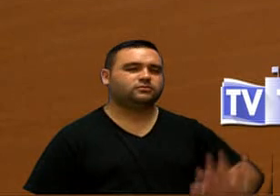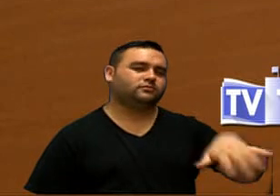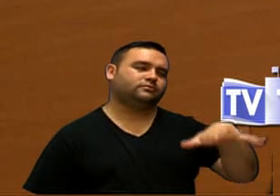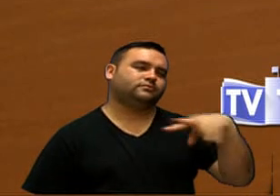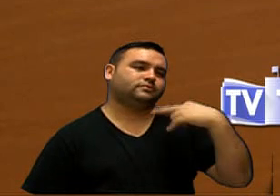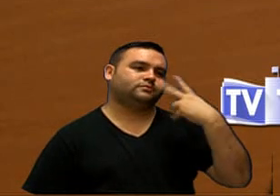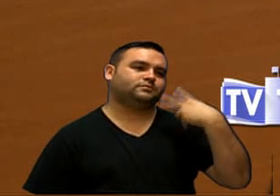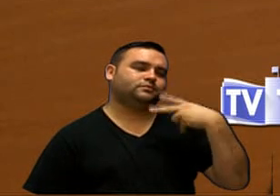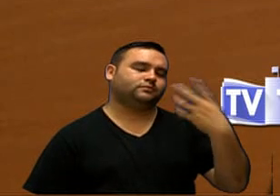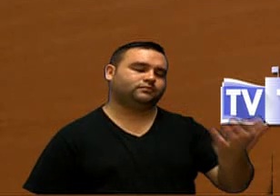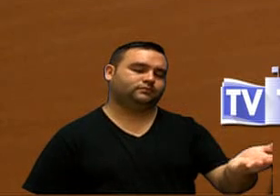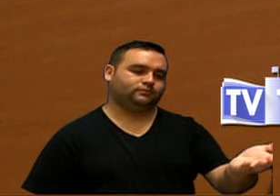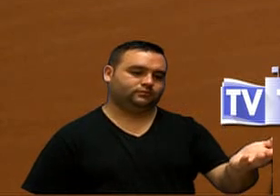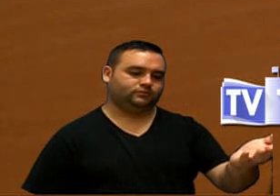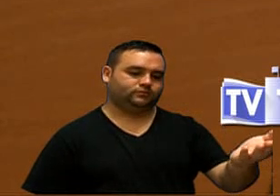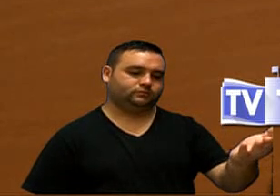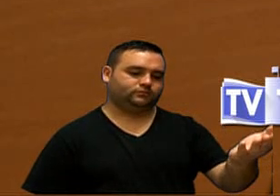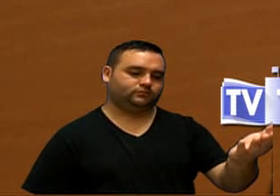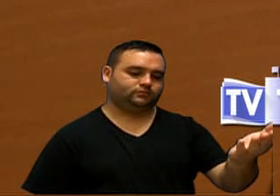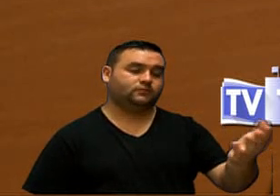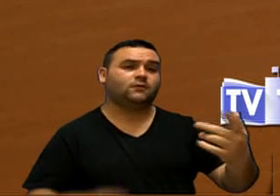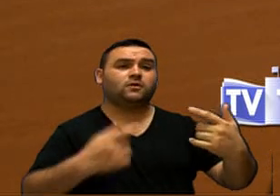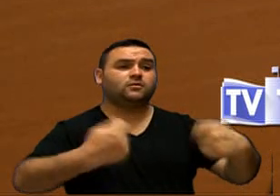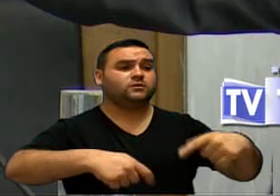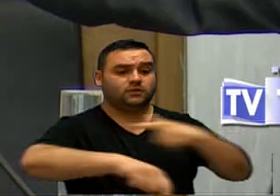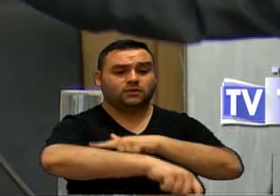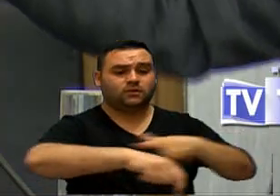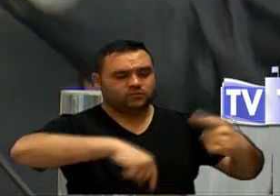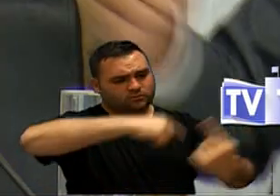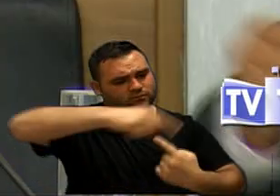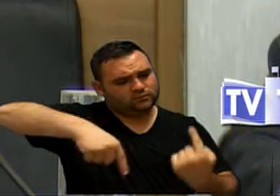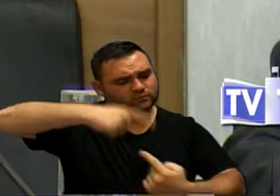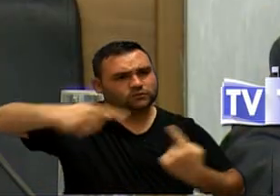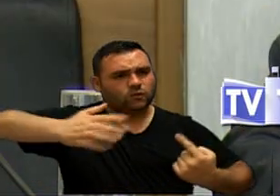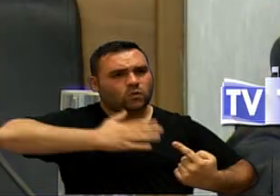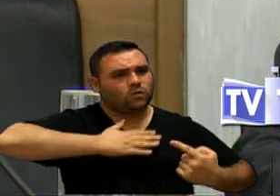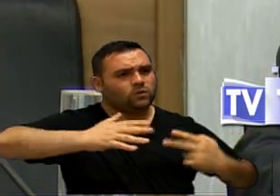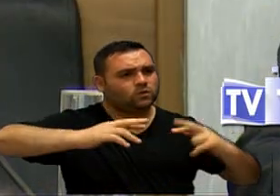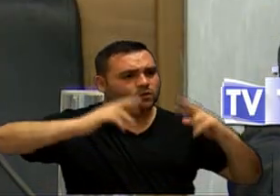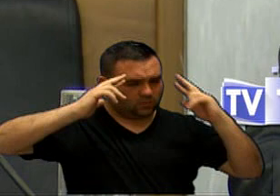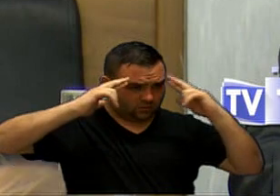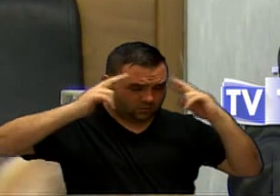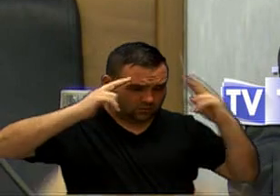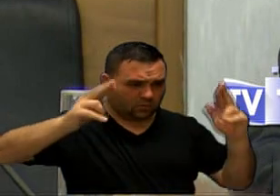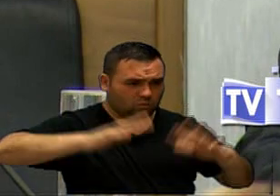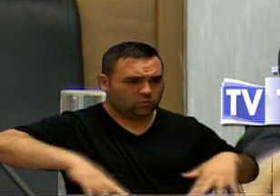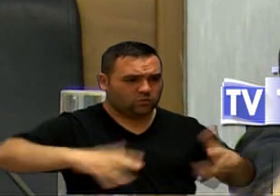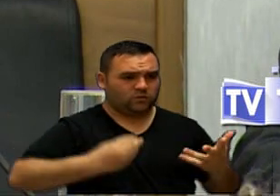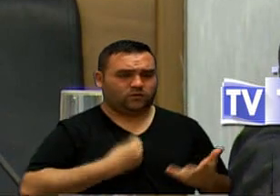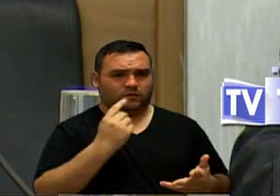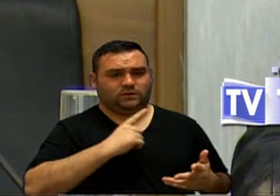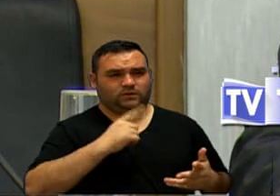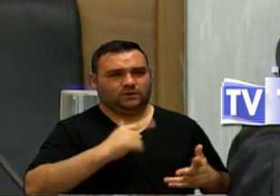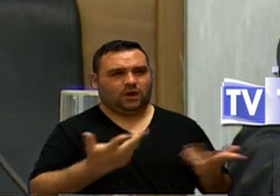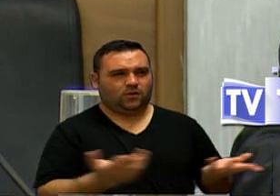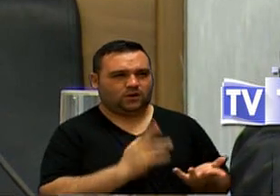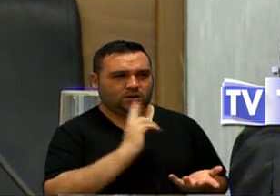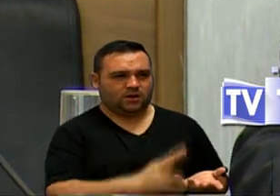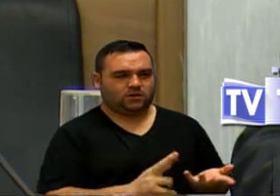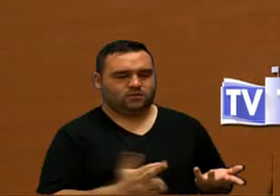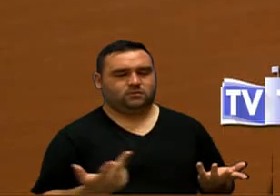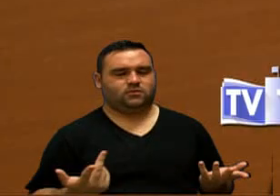Vereador. De resposta. Não, mas a gente tem que respeitar aqui. Eu respeito e gosto muito de ambos que estão aqui. Só um direito de